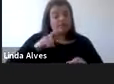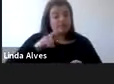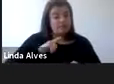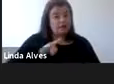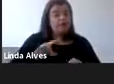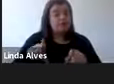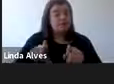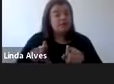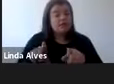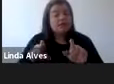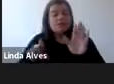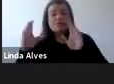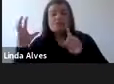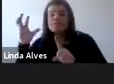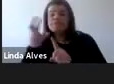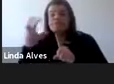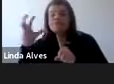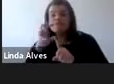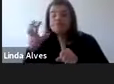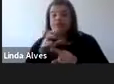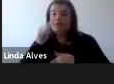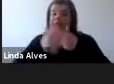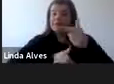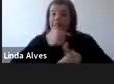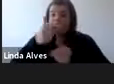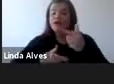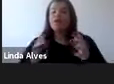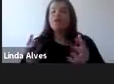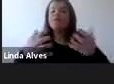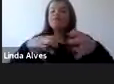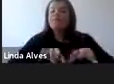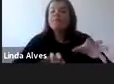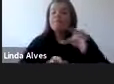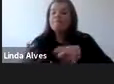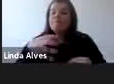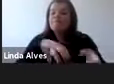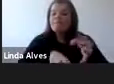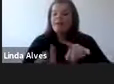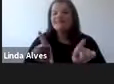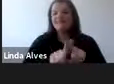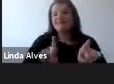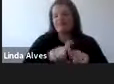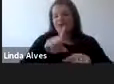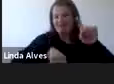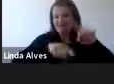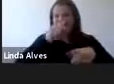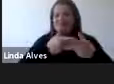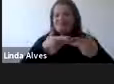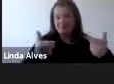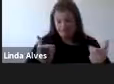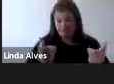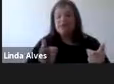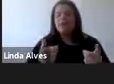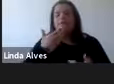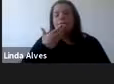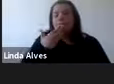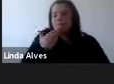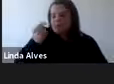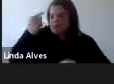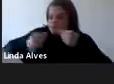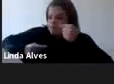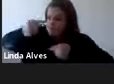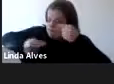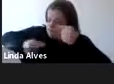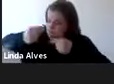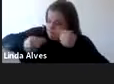refletir principalmente na cadeia automotiva, principalmente no setor de autopeças. Então, é muito importante a gente fazer uma boa discussão,